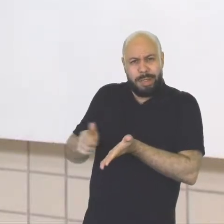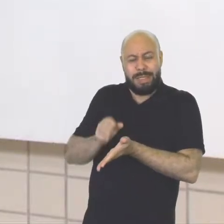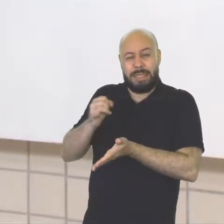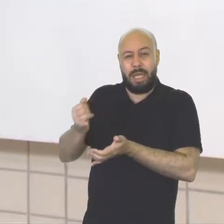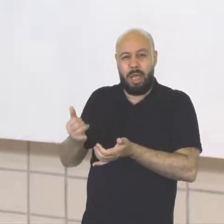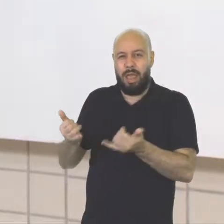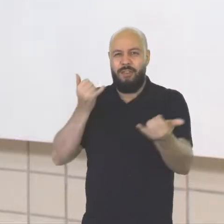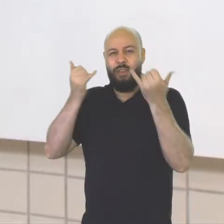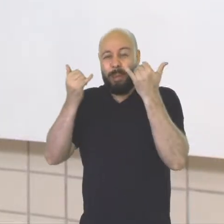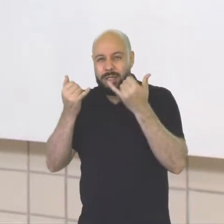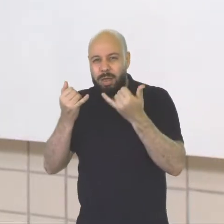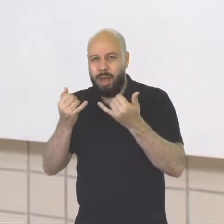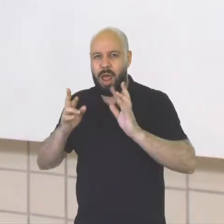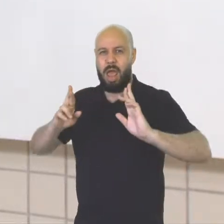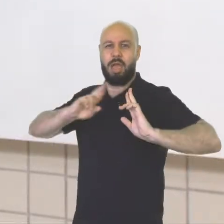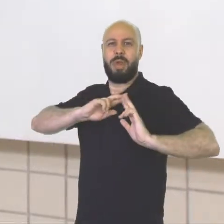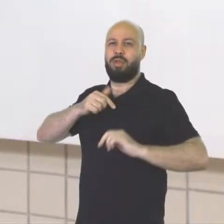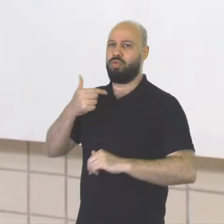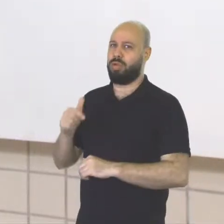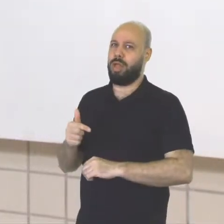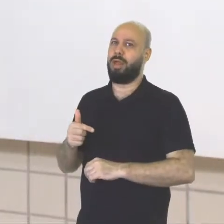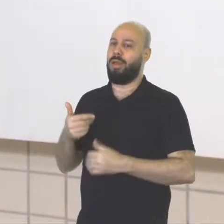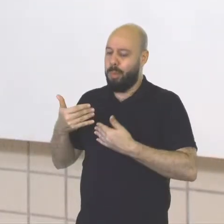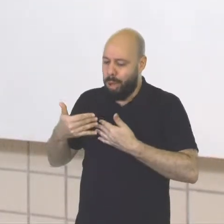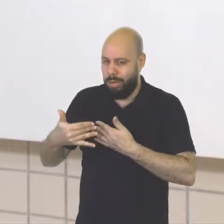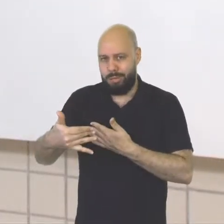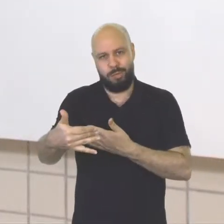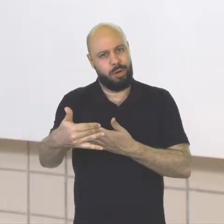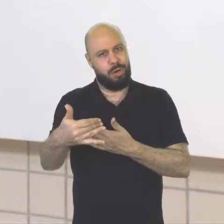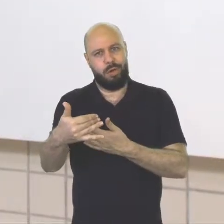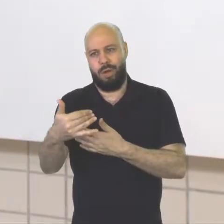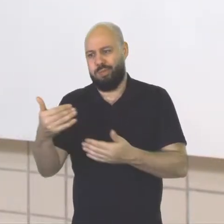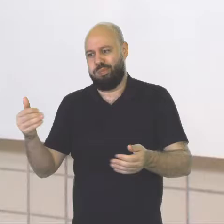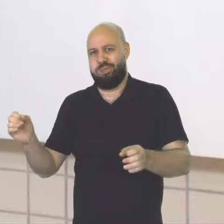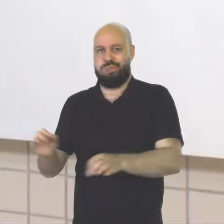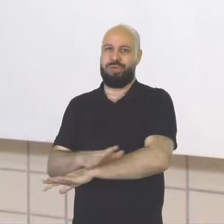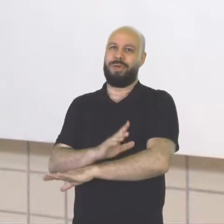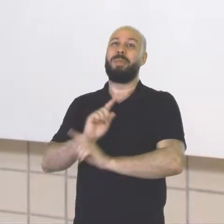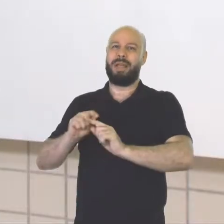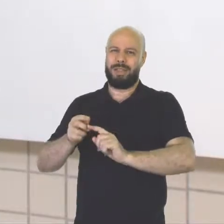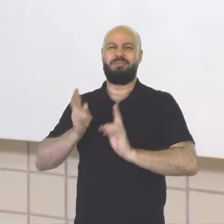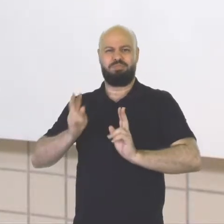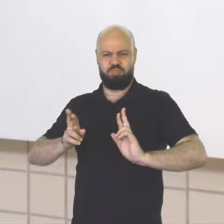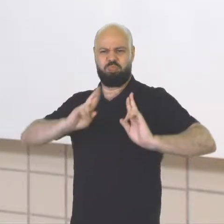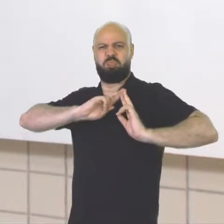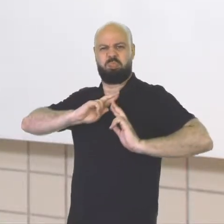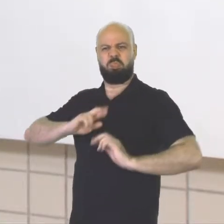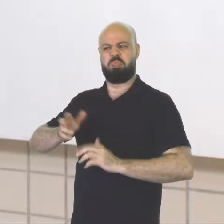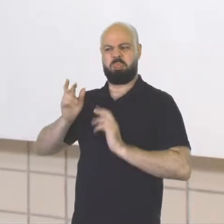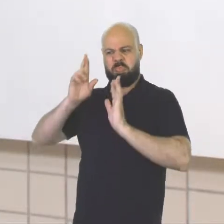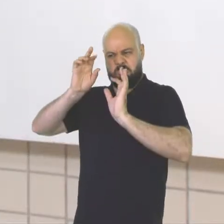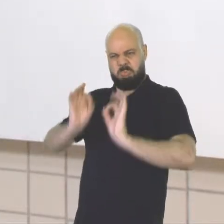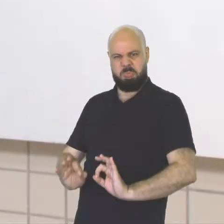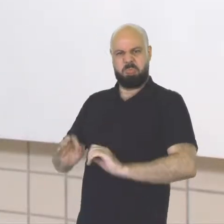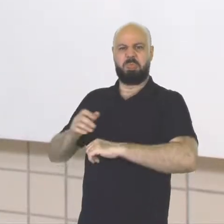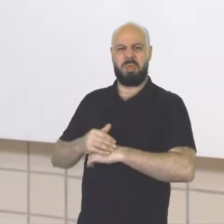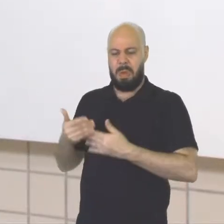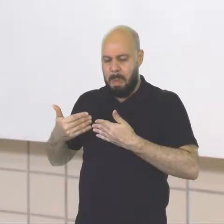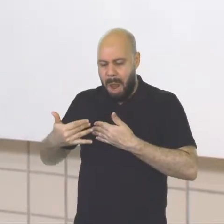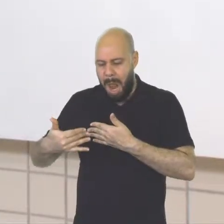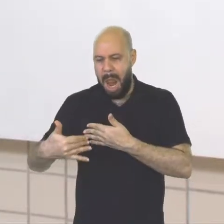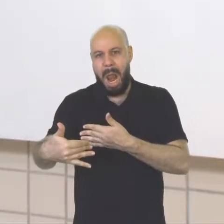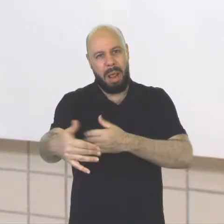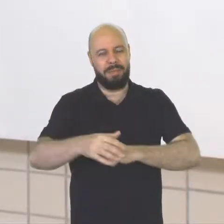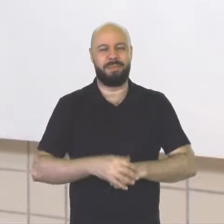uma empresa respeitável, ela não duraria tanto tempo. Então, a gente tem sempre, quando pensa em textos jornalísticos, a gente